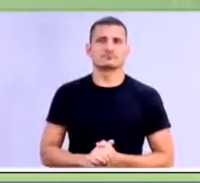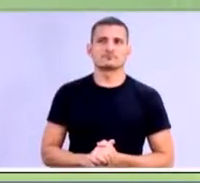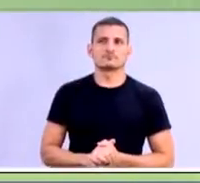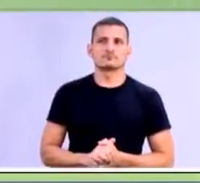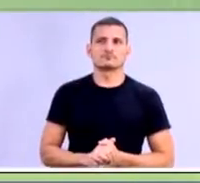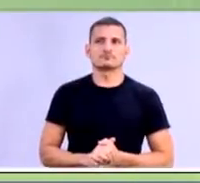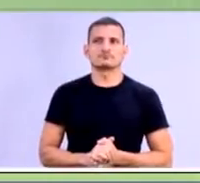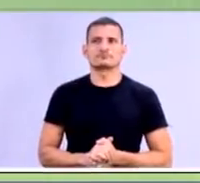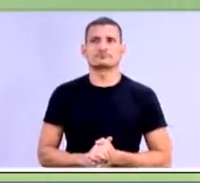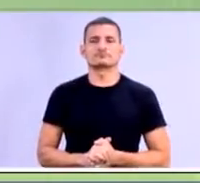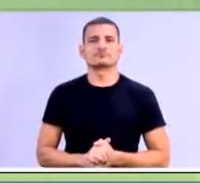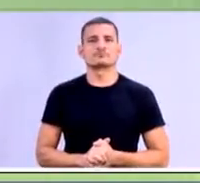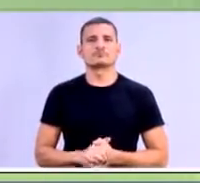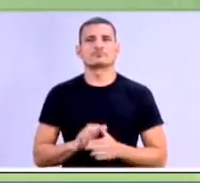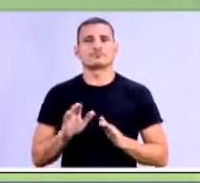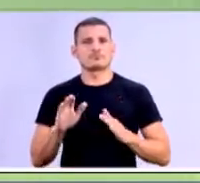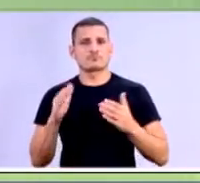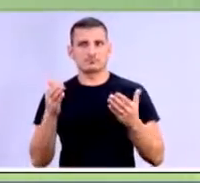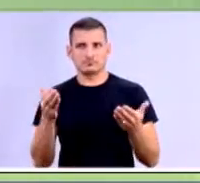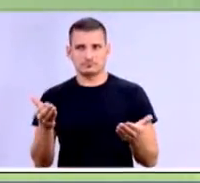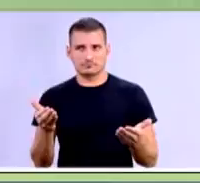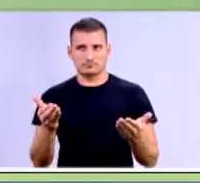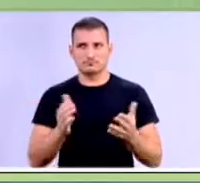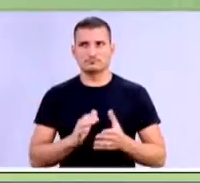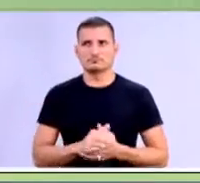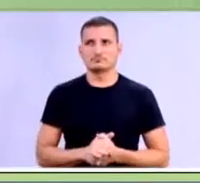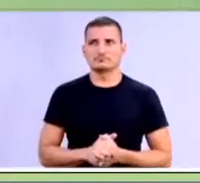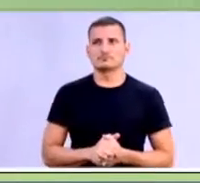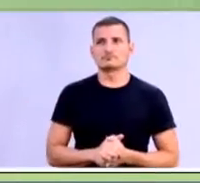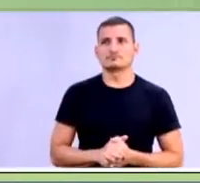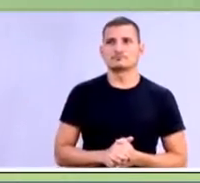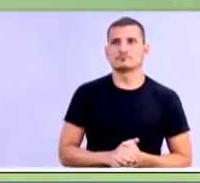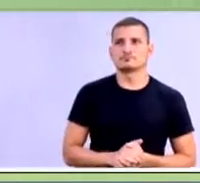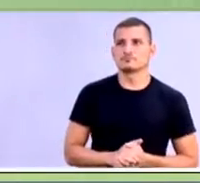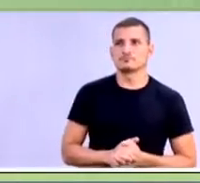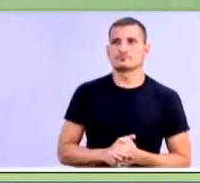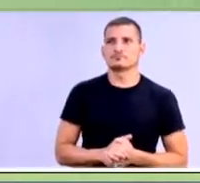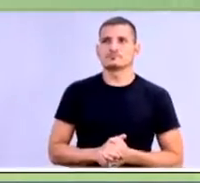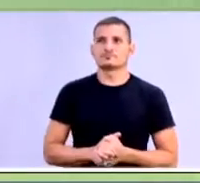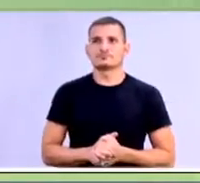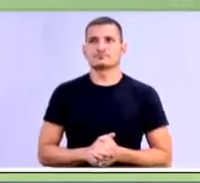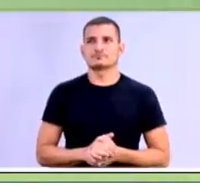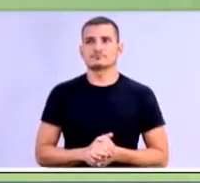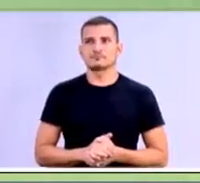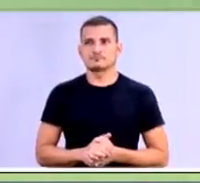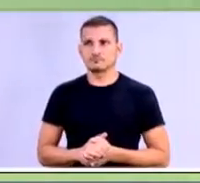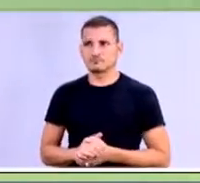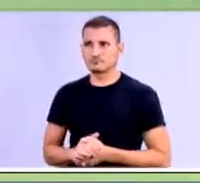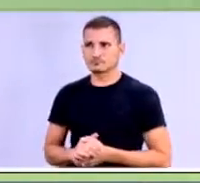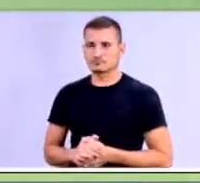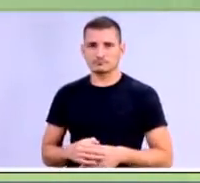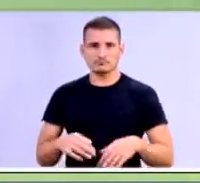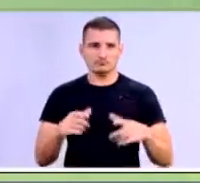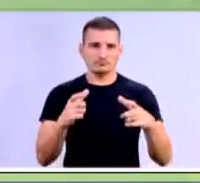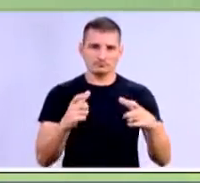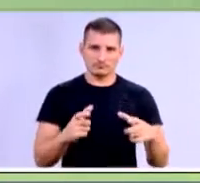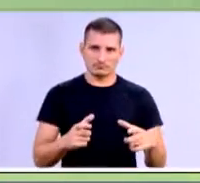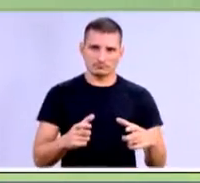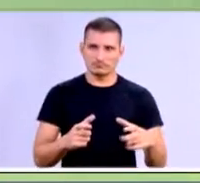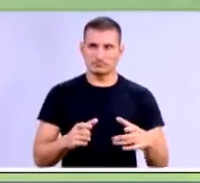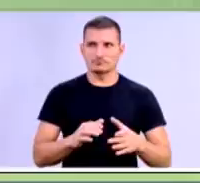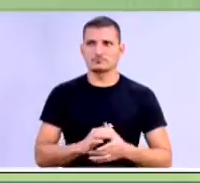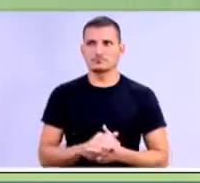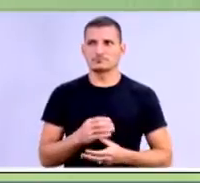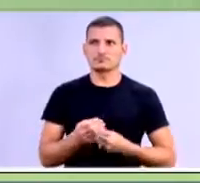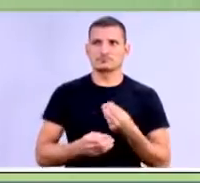que aconteceu com eles, quando esta ação aconteceu, com quais personagens,